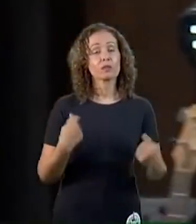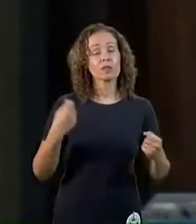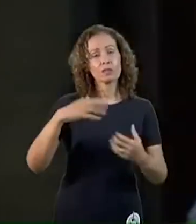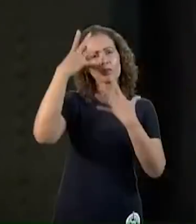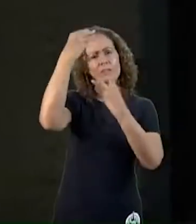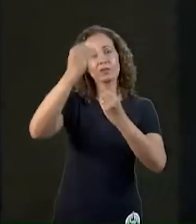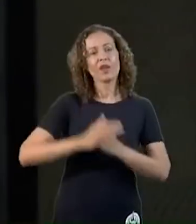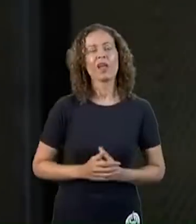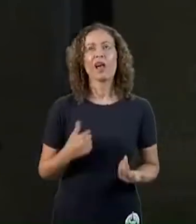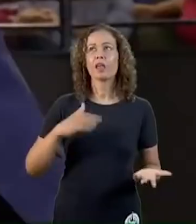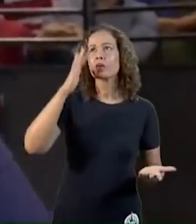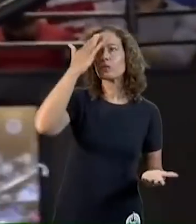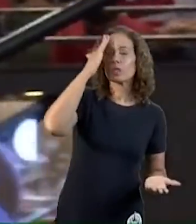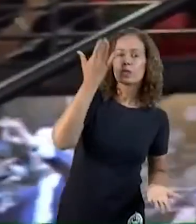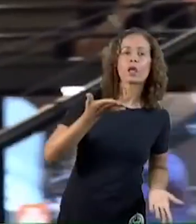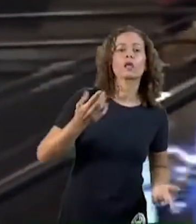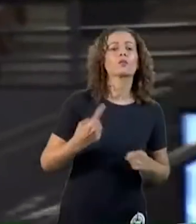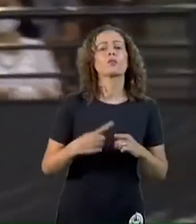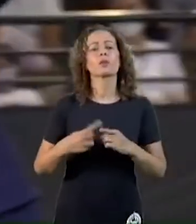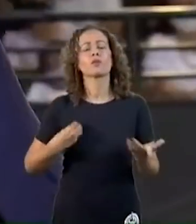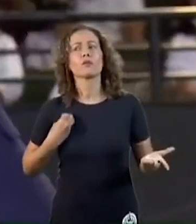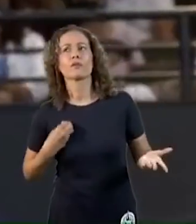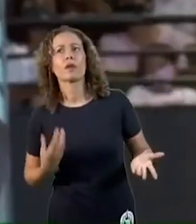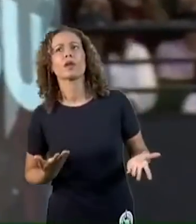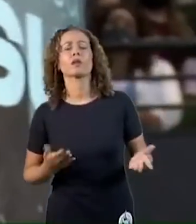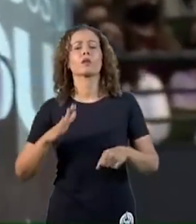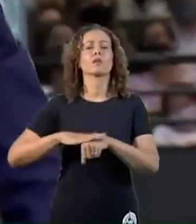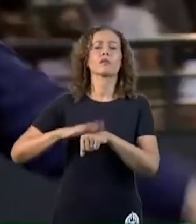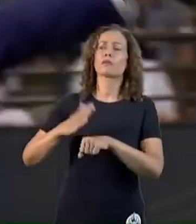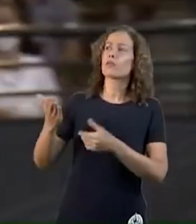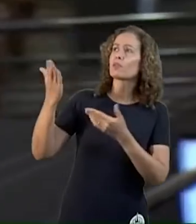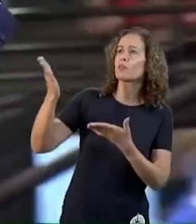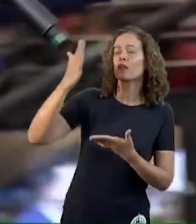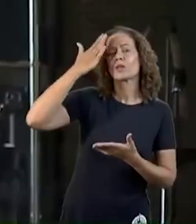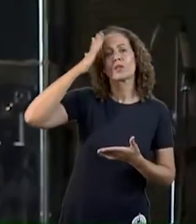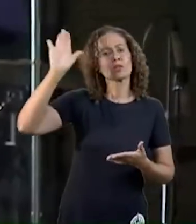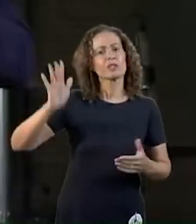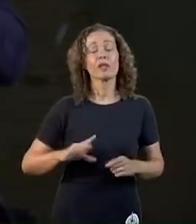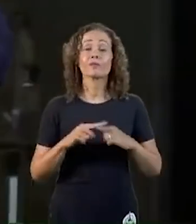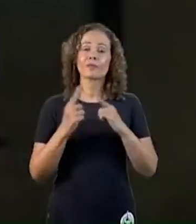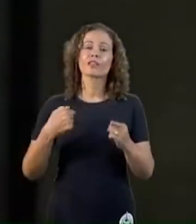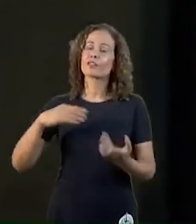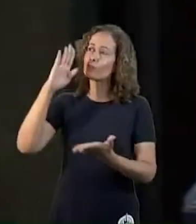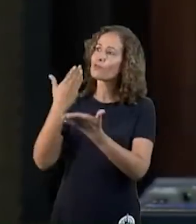eu estou vivendo o que eu estou vivendo. Eu não entendo como o Senhor vai fazer, mas eu creio que o Senhor vai fazer. E eu confio em Ti